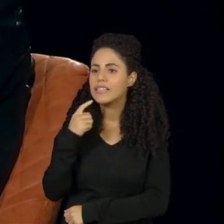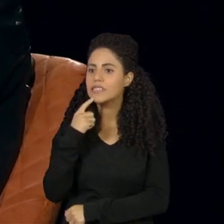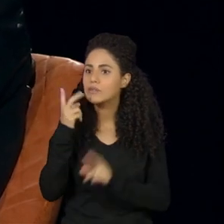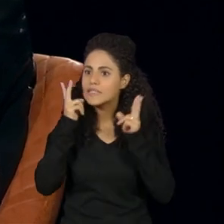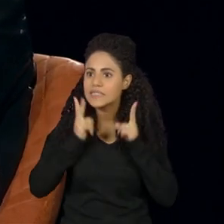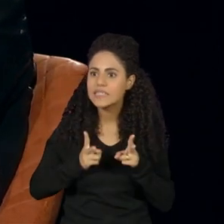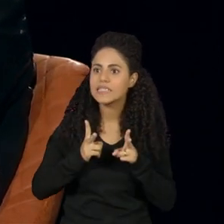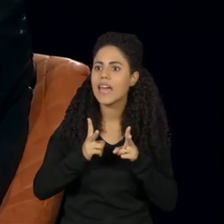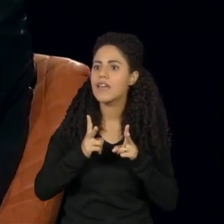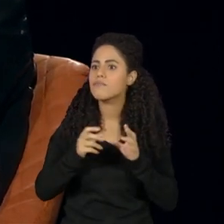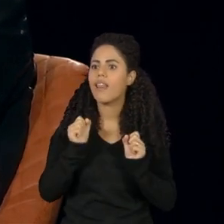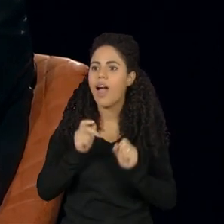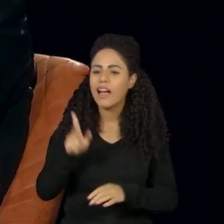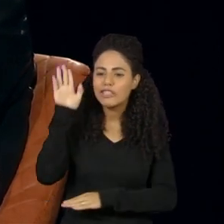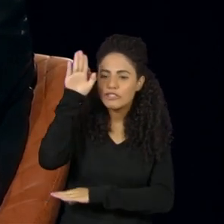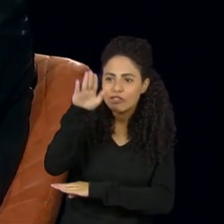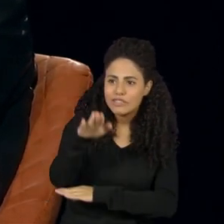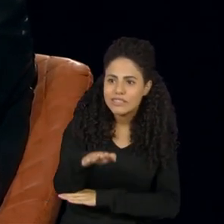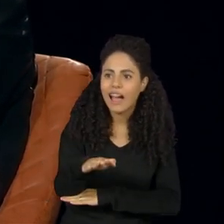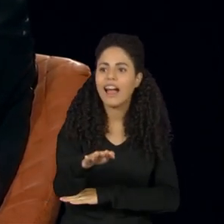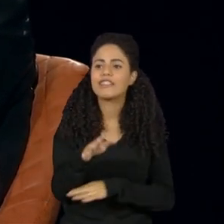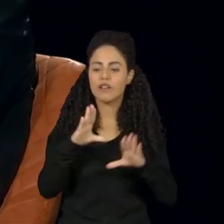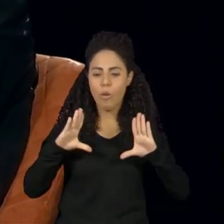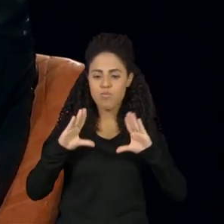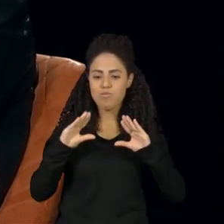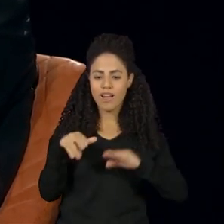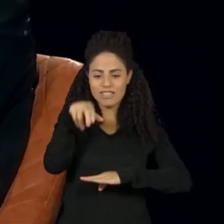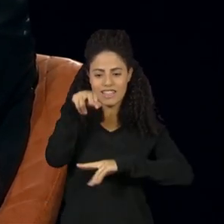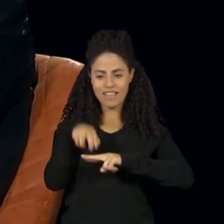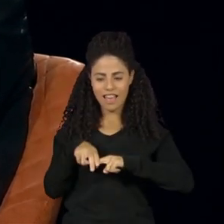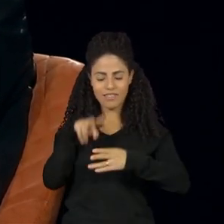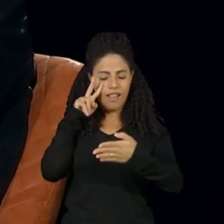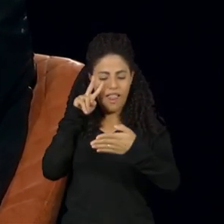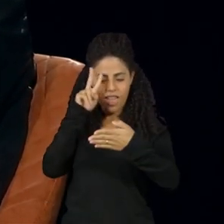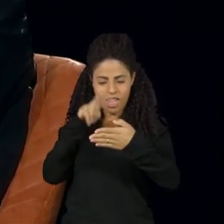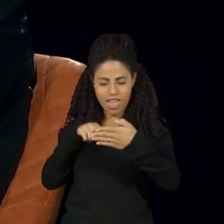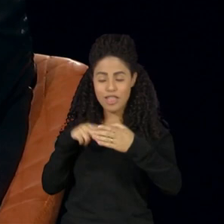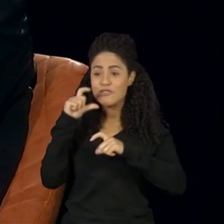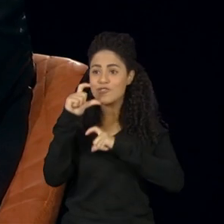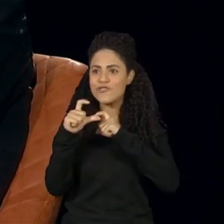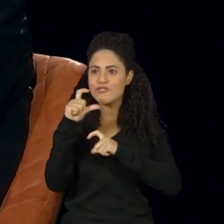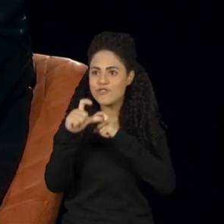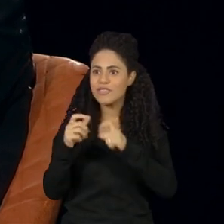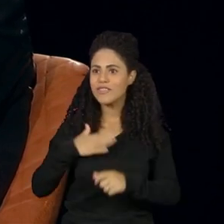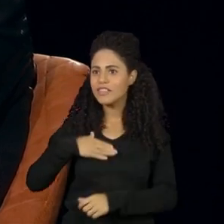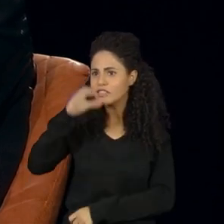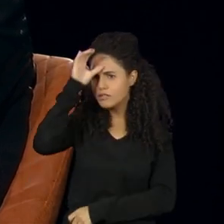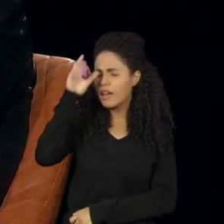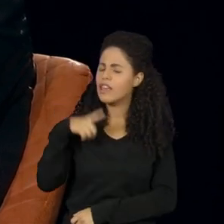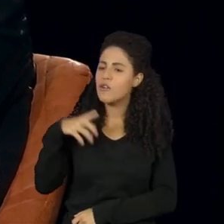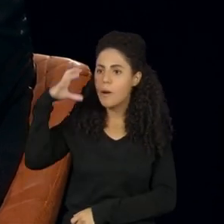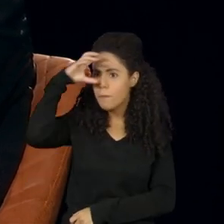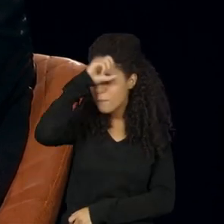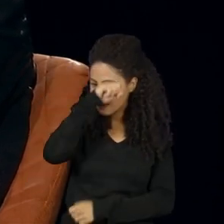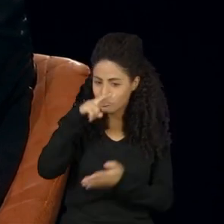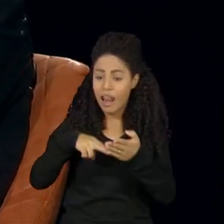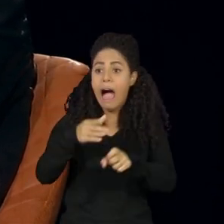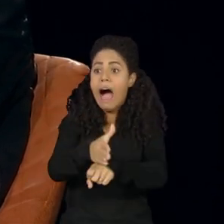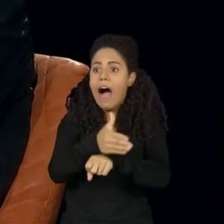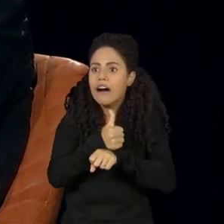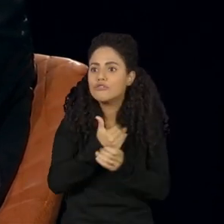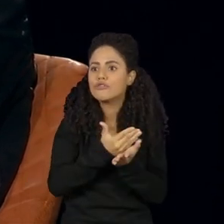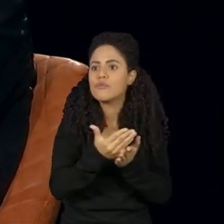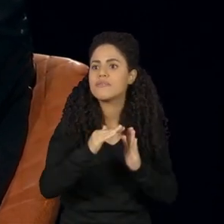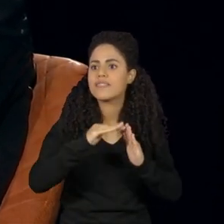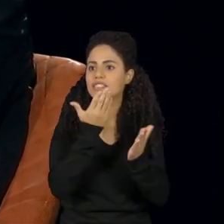tarde toda lá, deitado no sofá da minha avó, lendo os gibis do meu tio. E eu aprendi a ler antes de entrar na escola, por causa dos